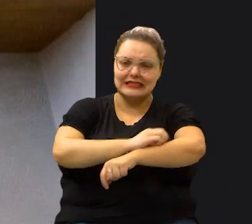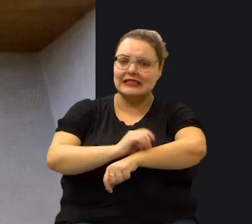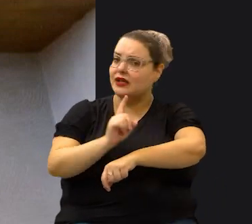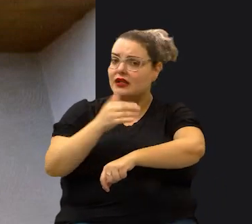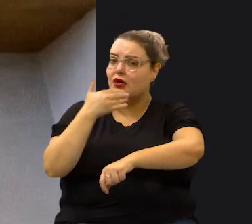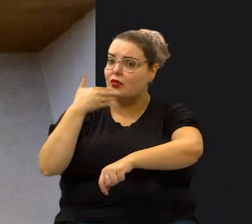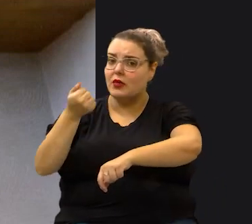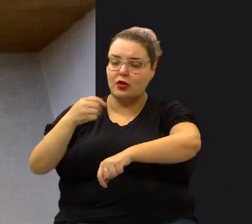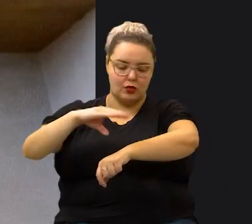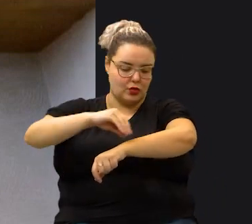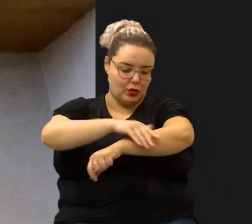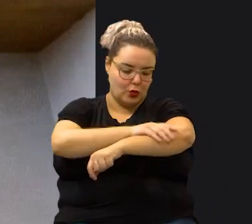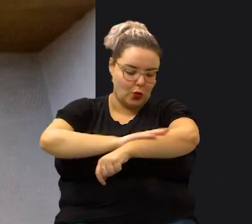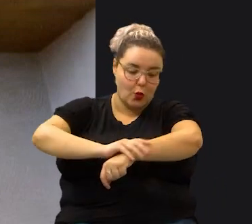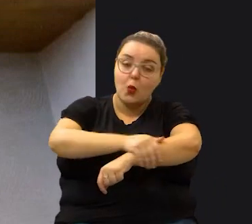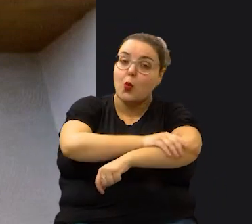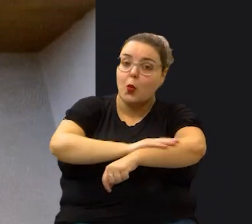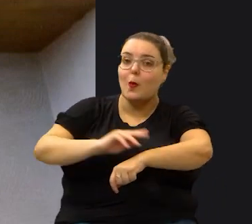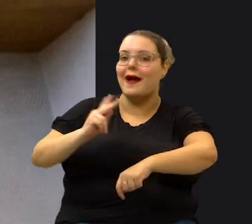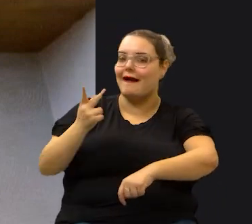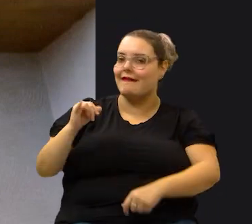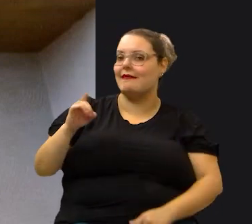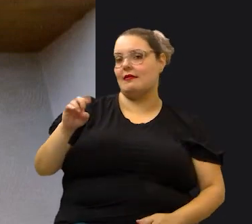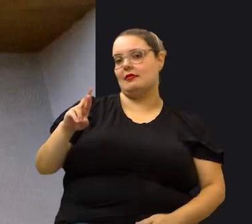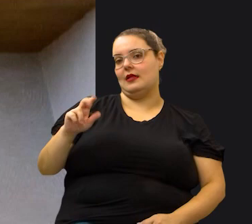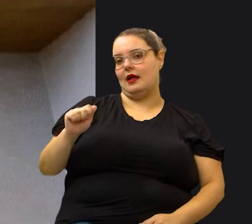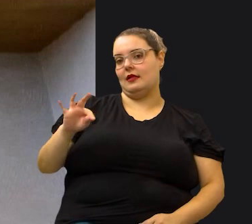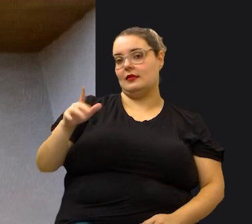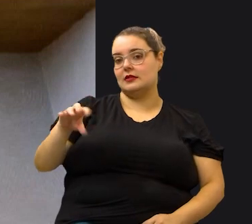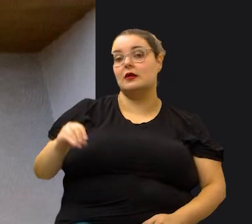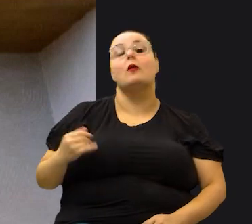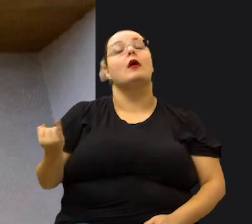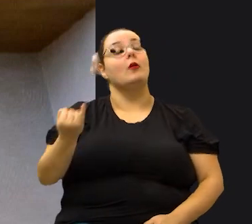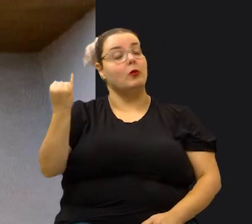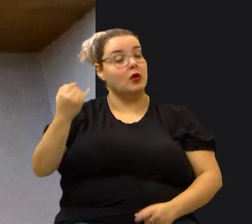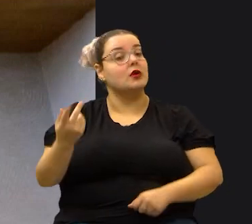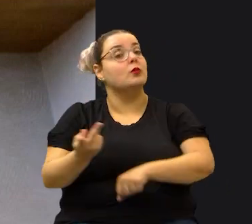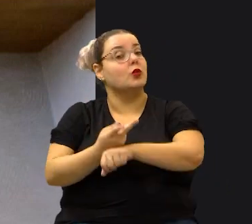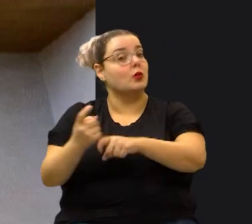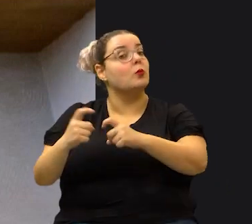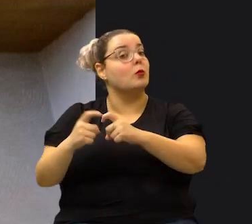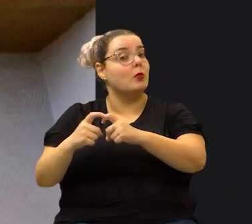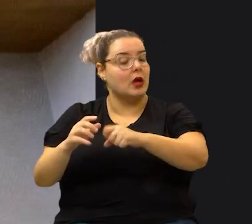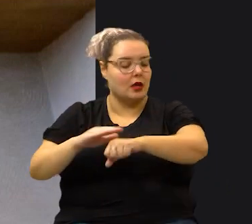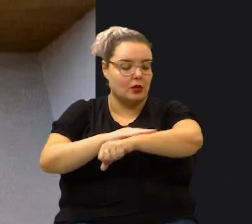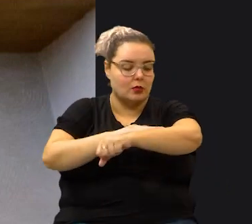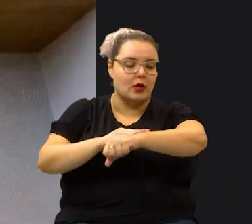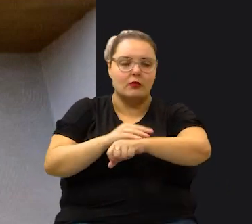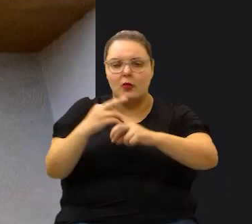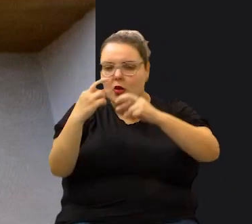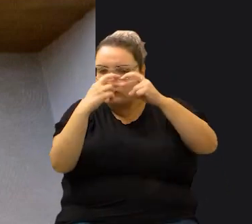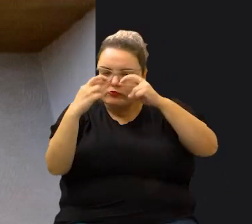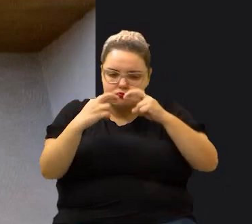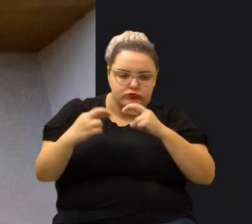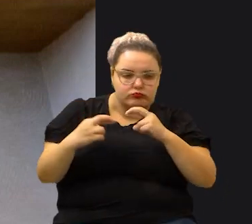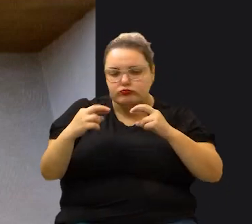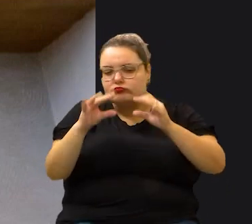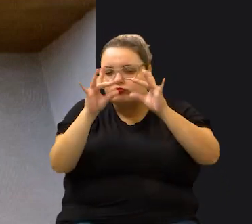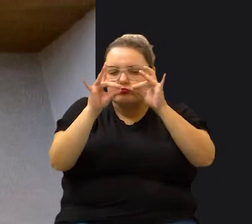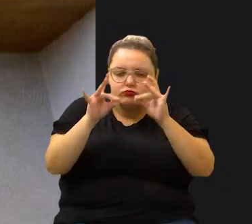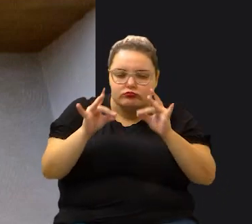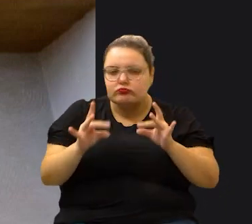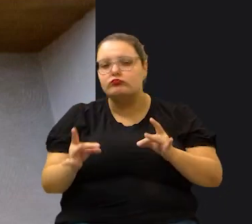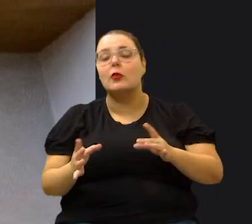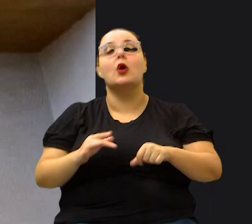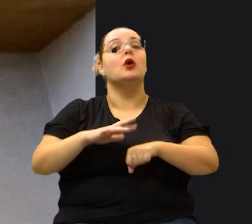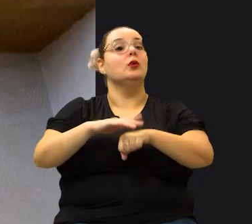não estão melhorando simplesmente com a hidratação, é importante procurar um dermatologista, porque uma avaliação mais detalhada, uma avaliação de